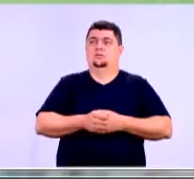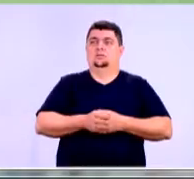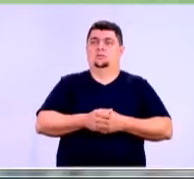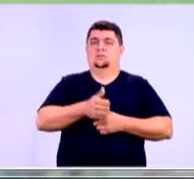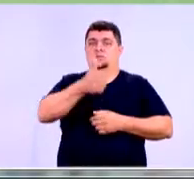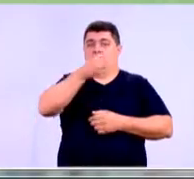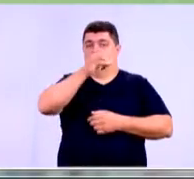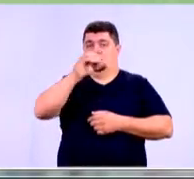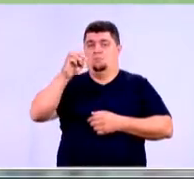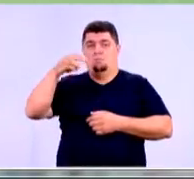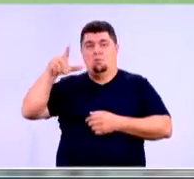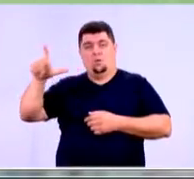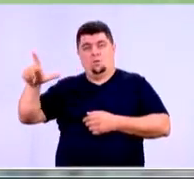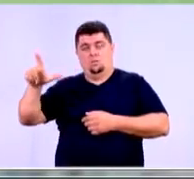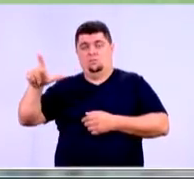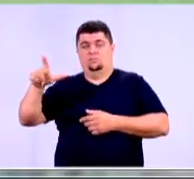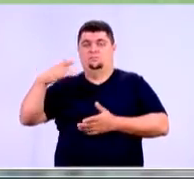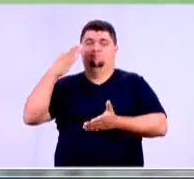e outros 100 mil